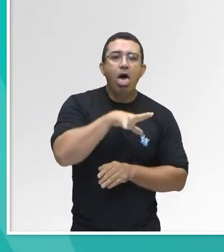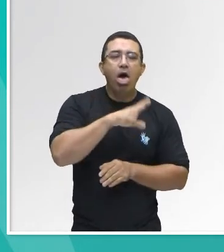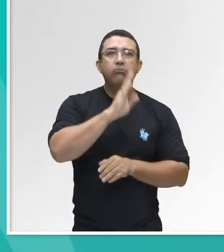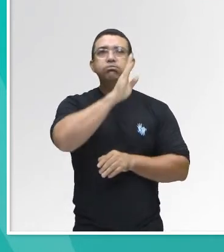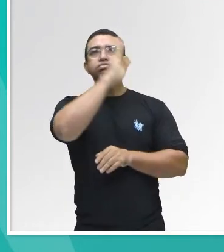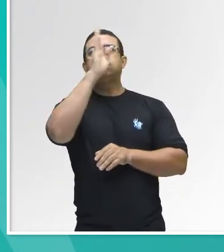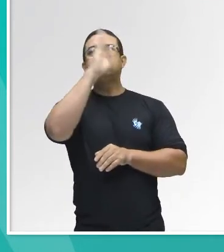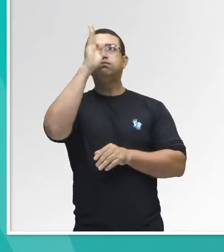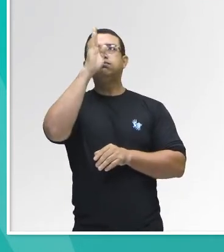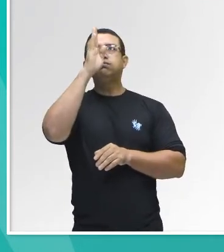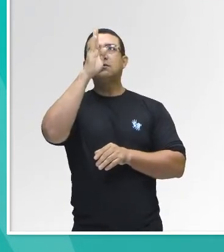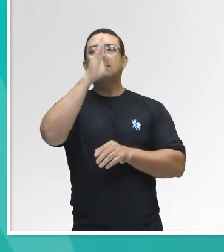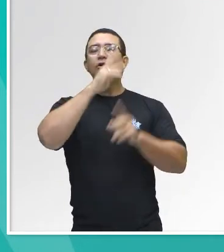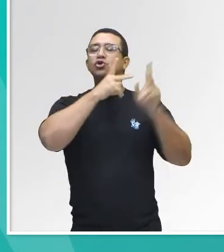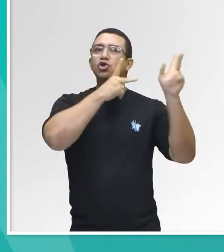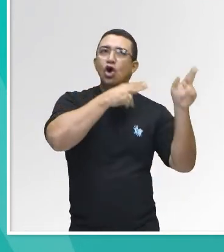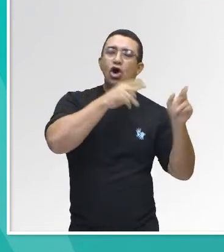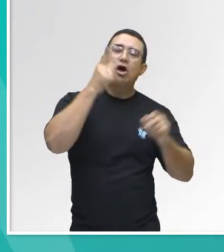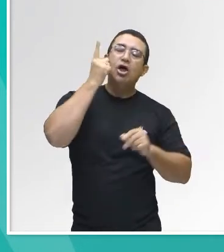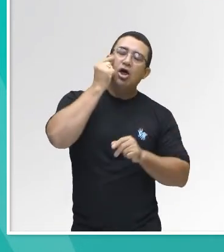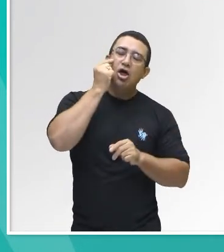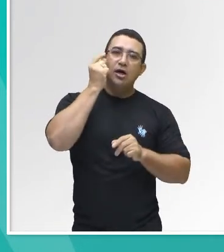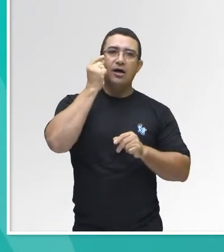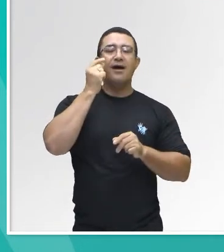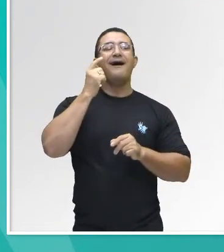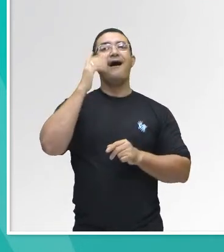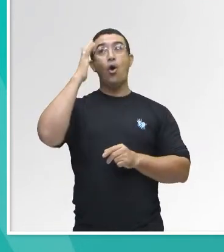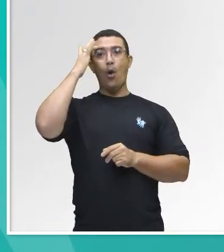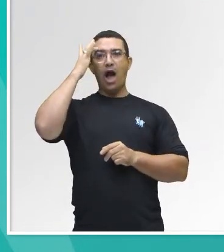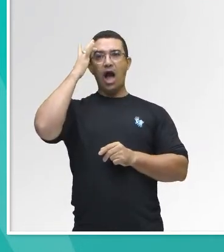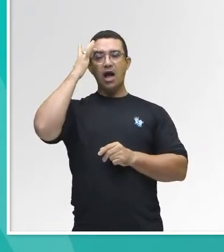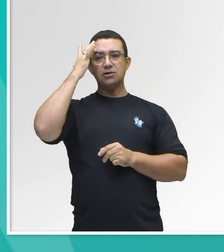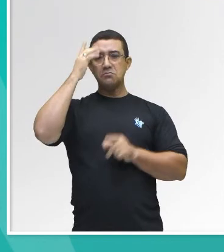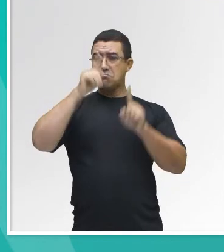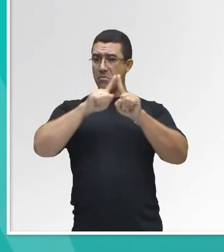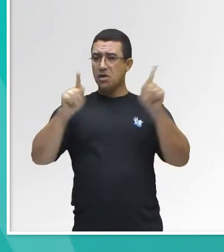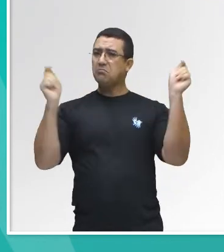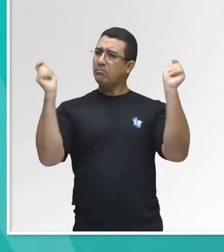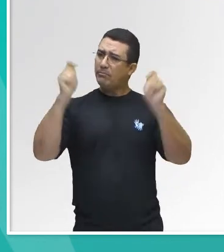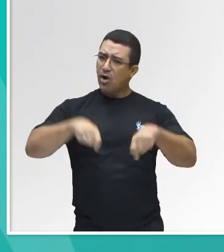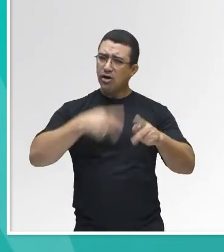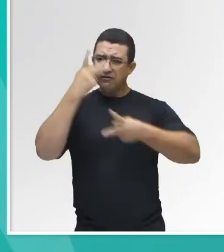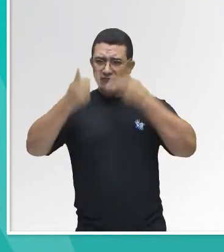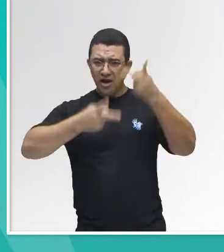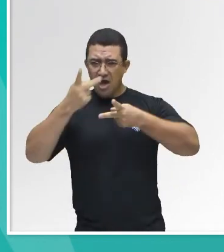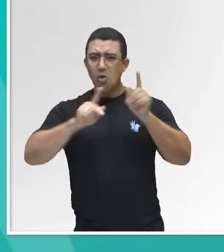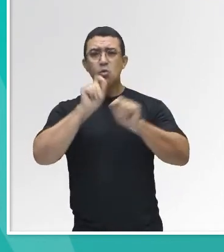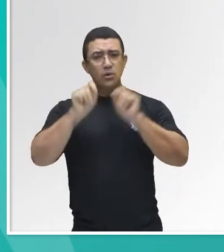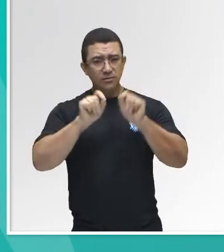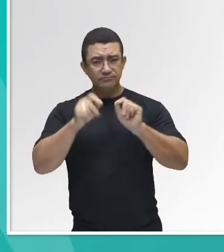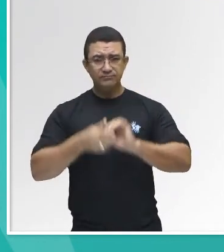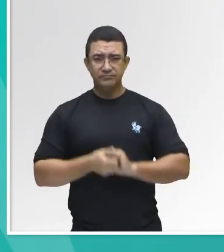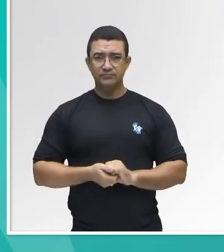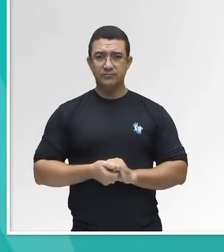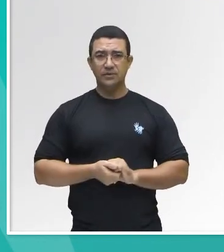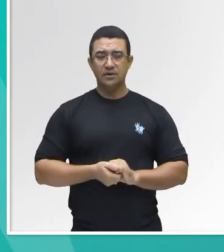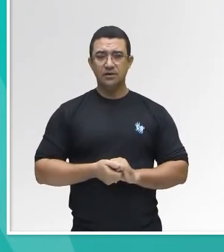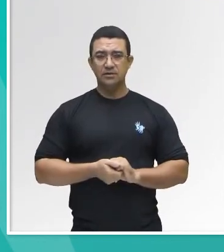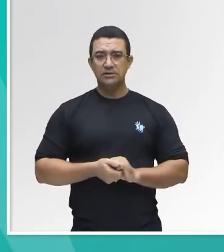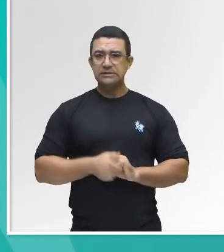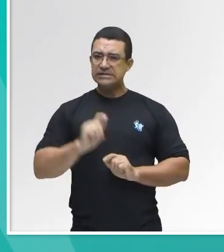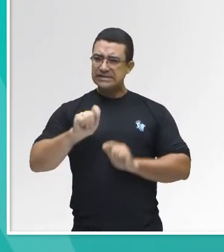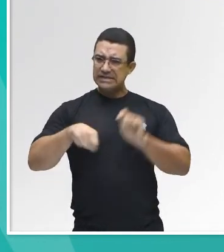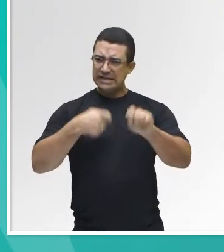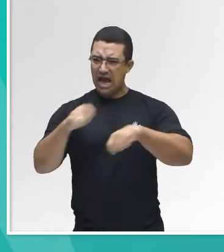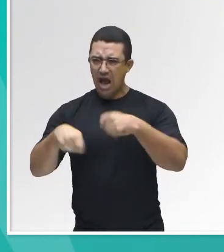ela está grávida. Porém, eu poderia simplesmente dizer o quê, né? os sinais não podem dizer